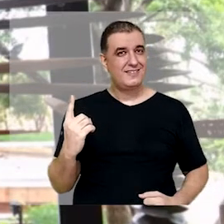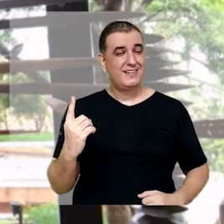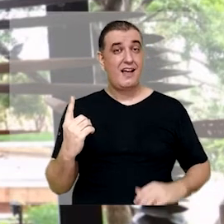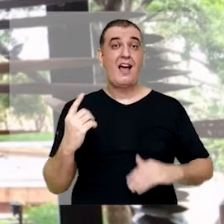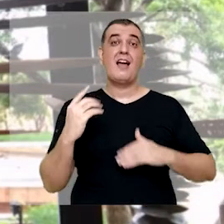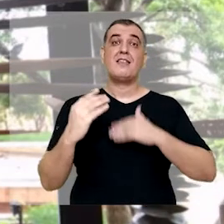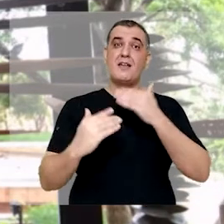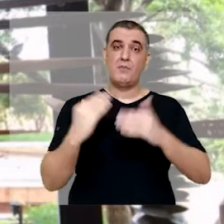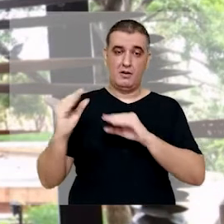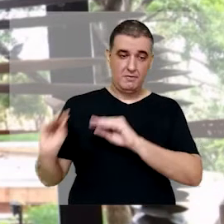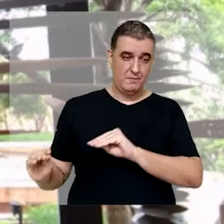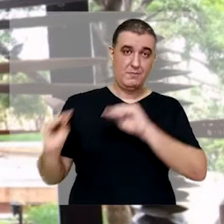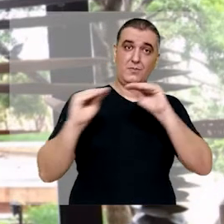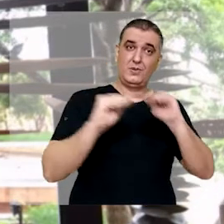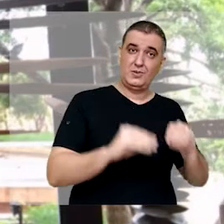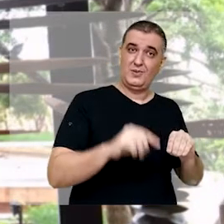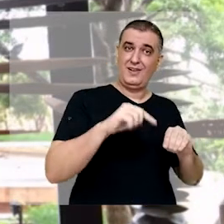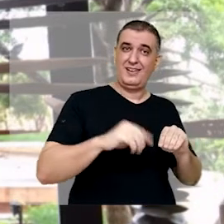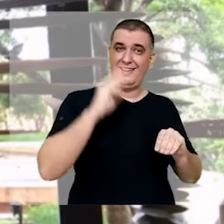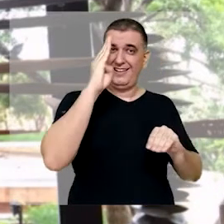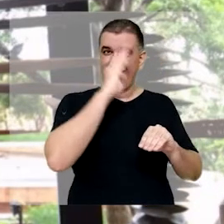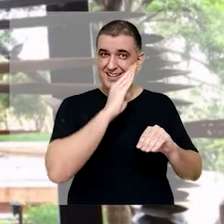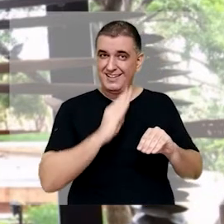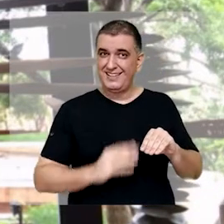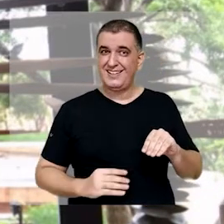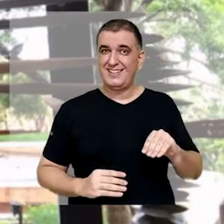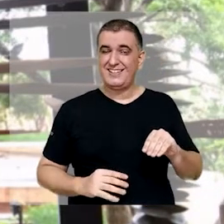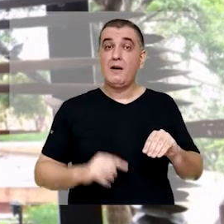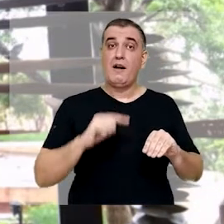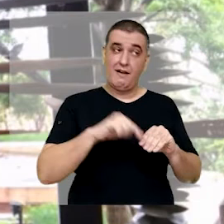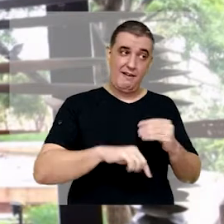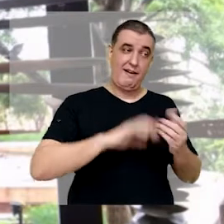Ele migrou para a América do Sul.